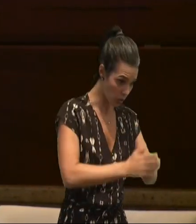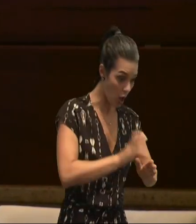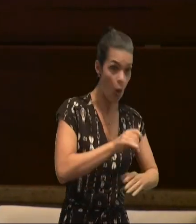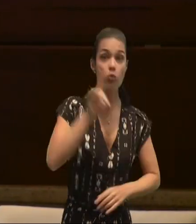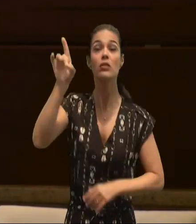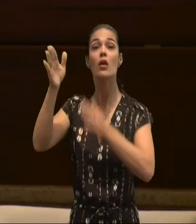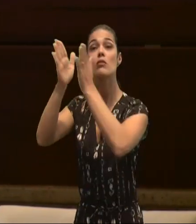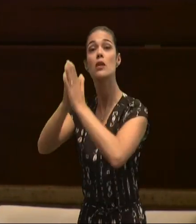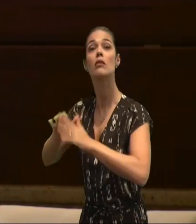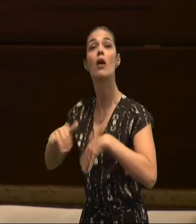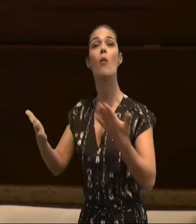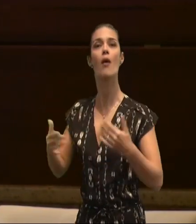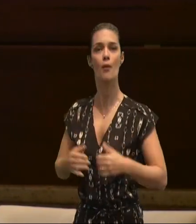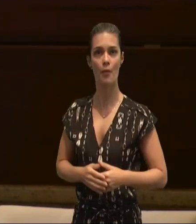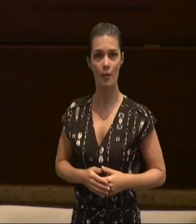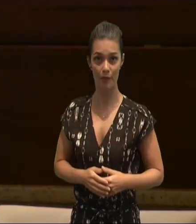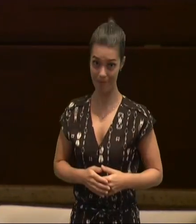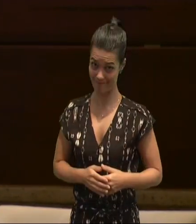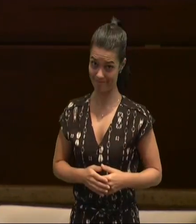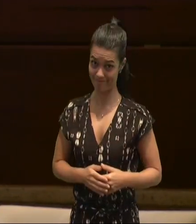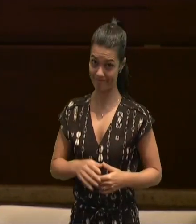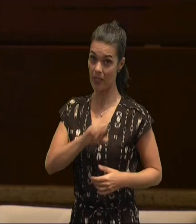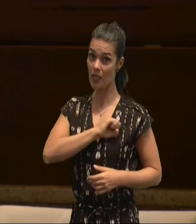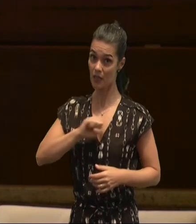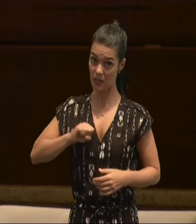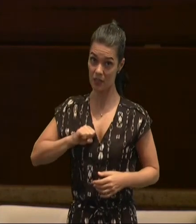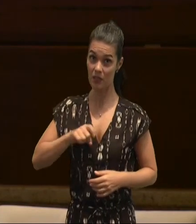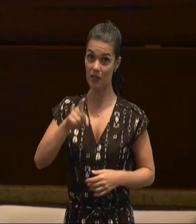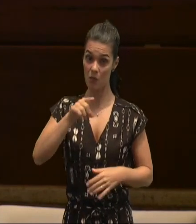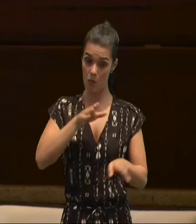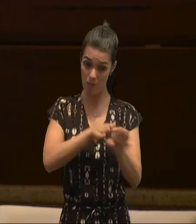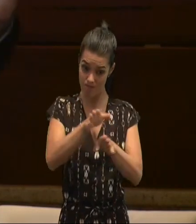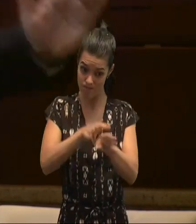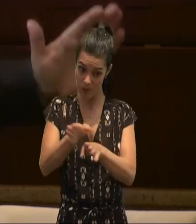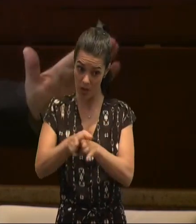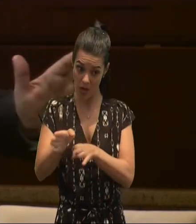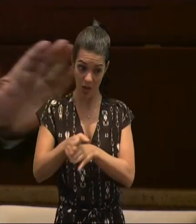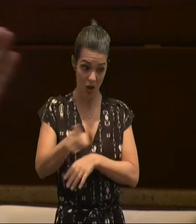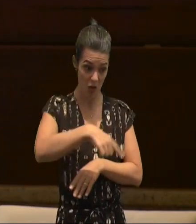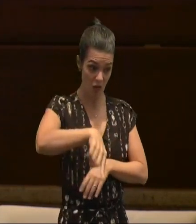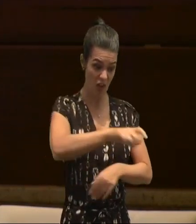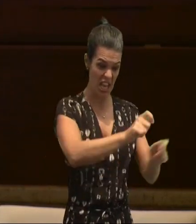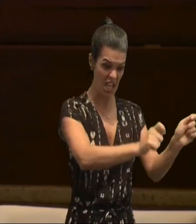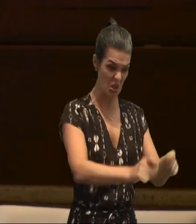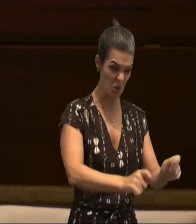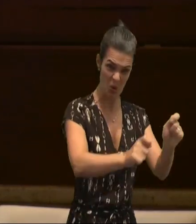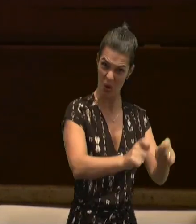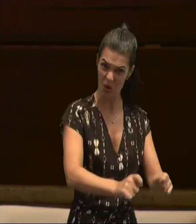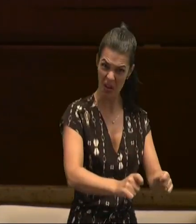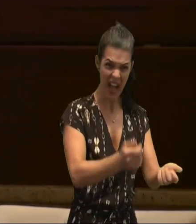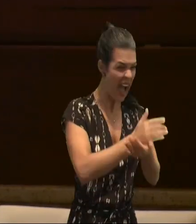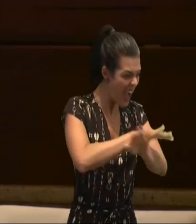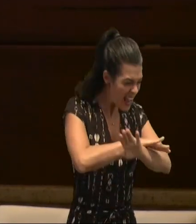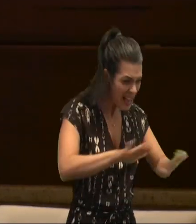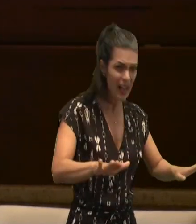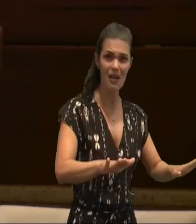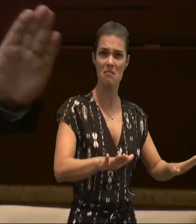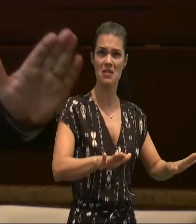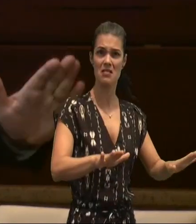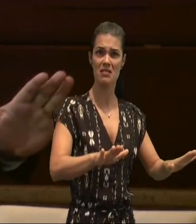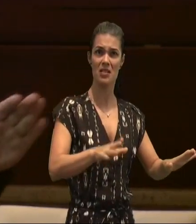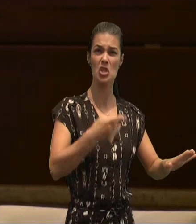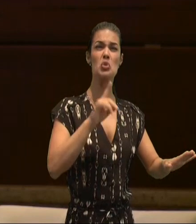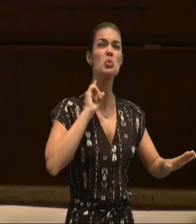ele conclama o povo e ele diz: olha, vocês vão abandonar toda essa interferência pagã, vocês irão abandonar toda esta